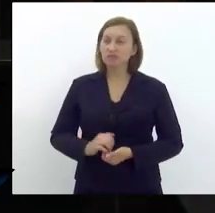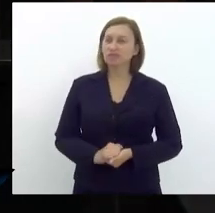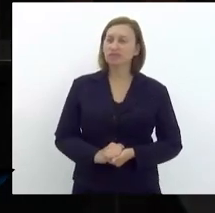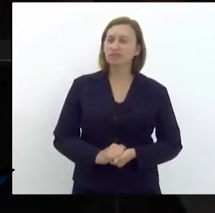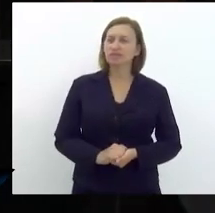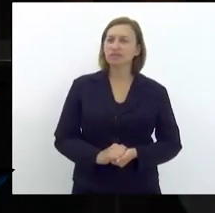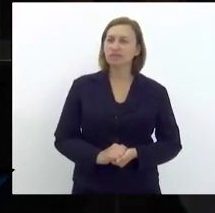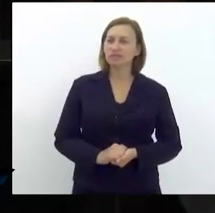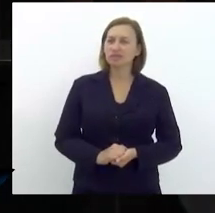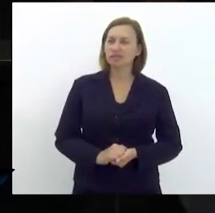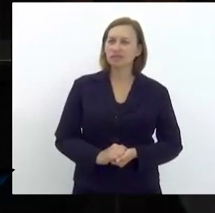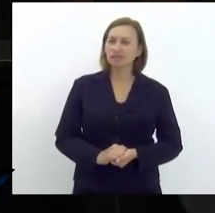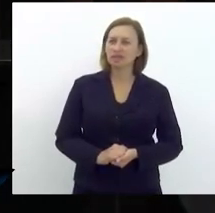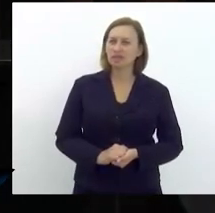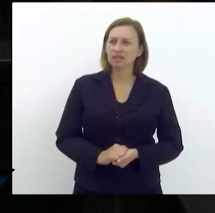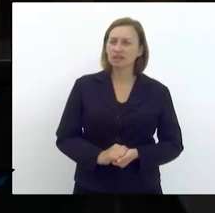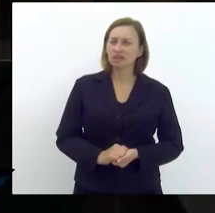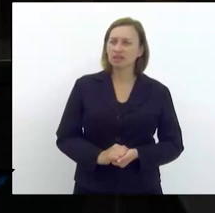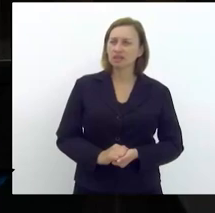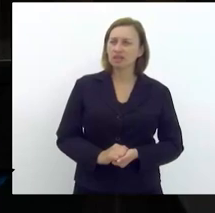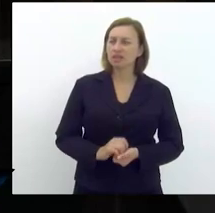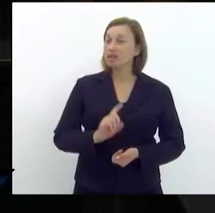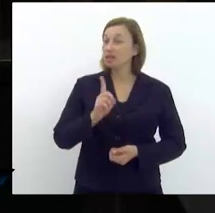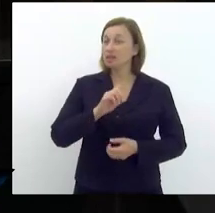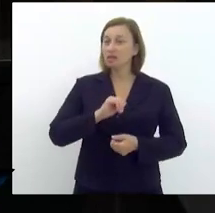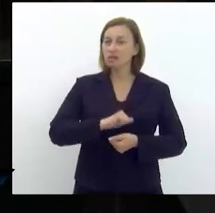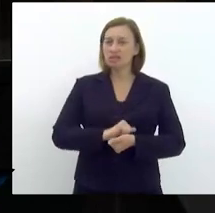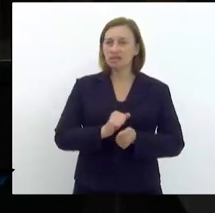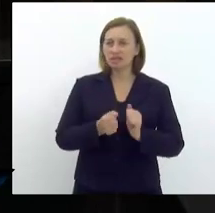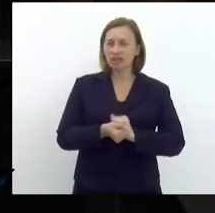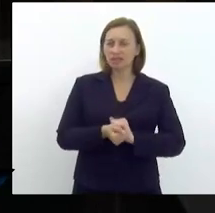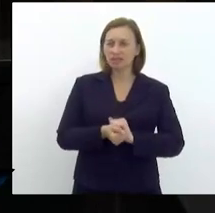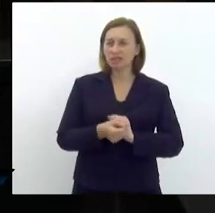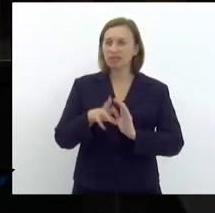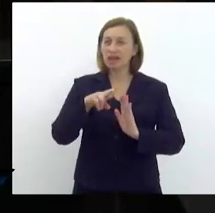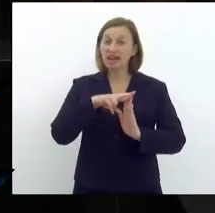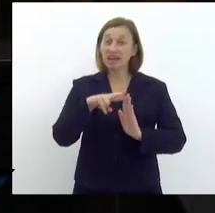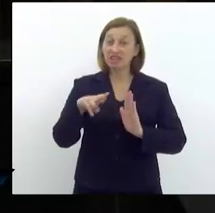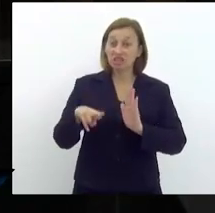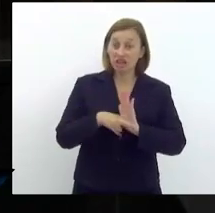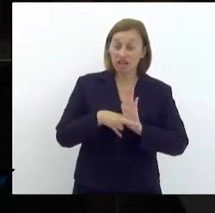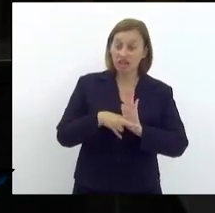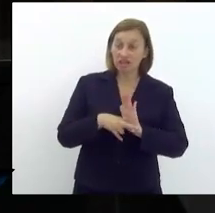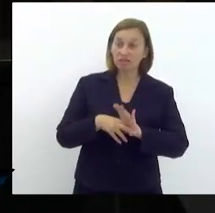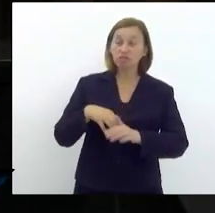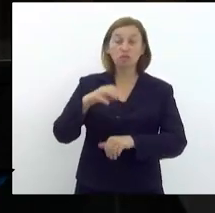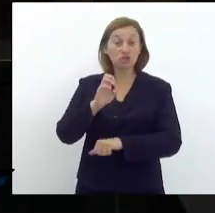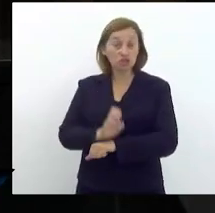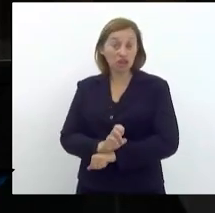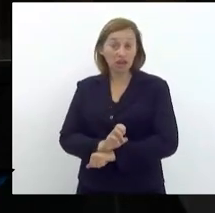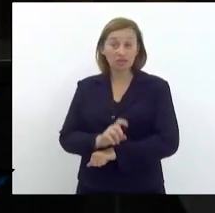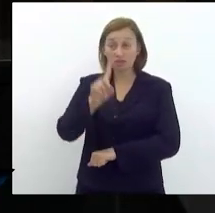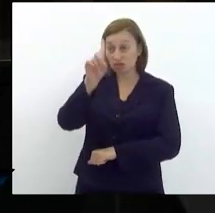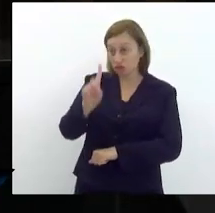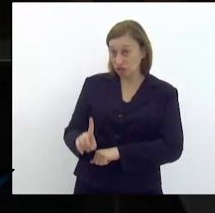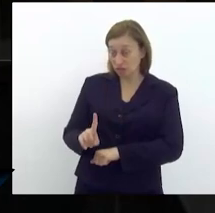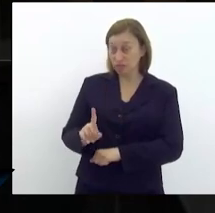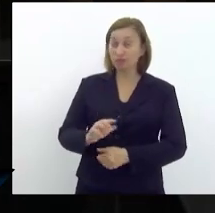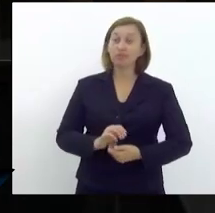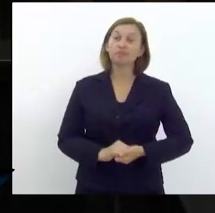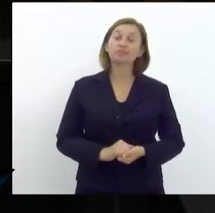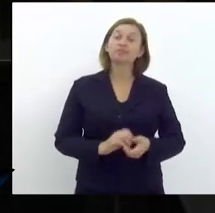não se adequa as regras do Estado democrático de